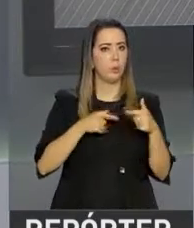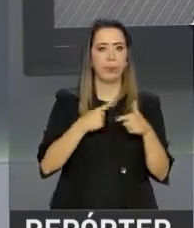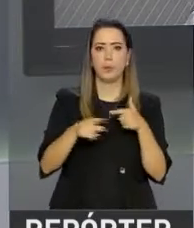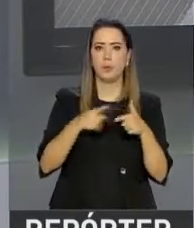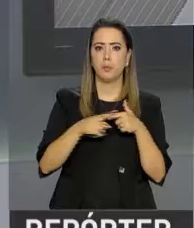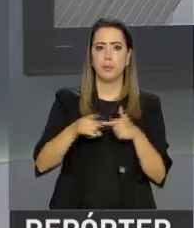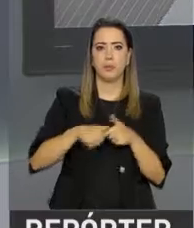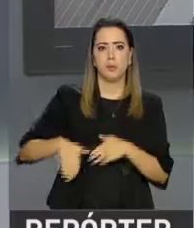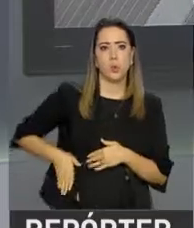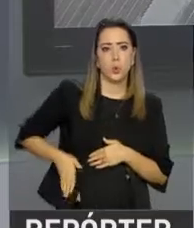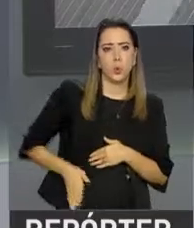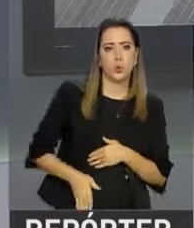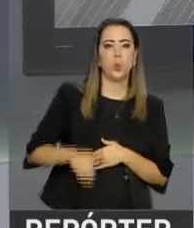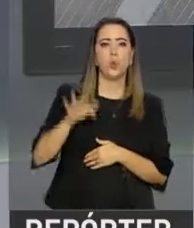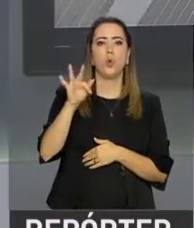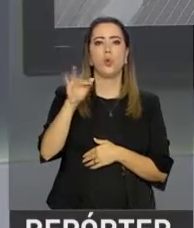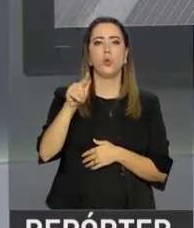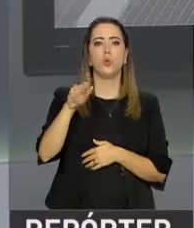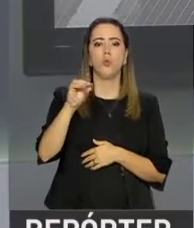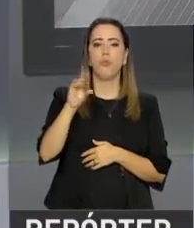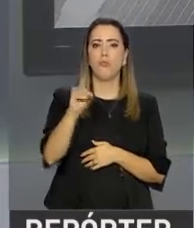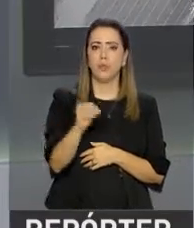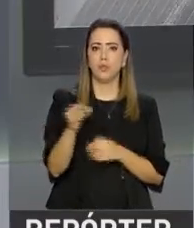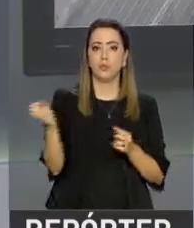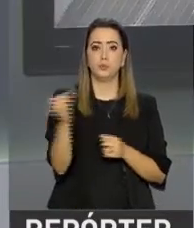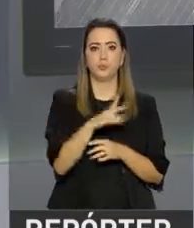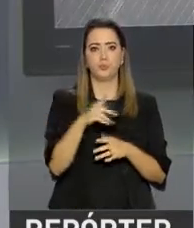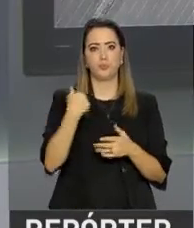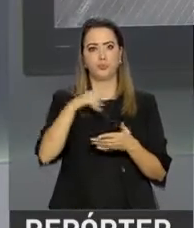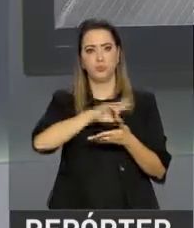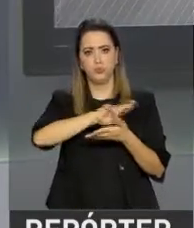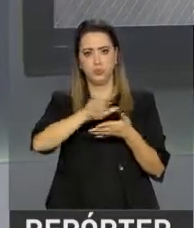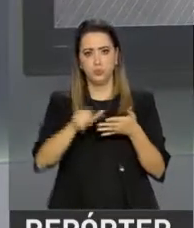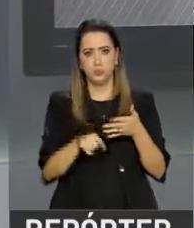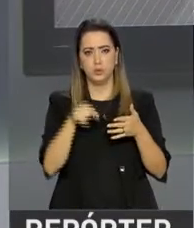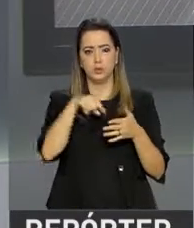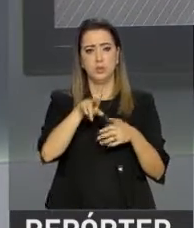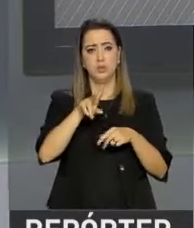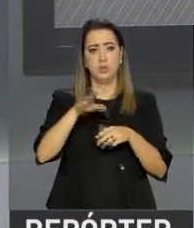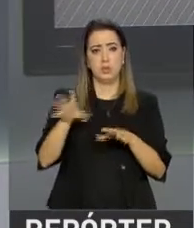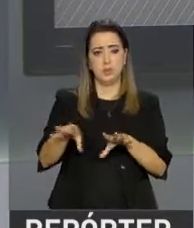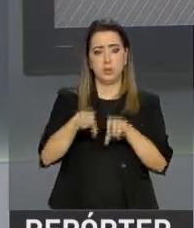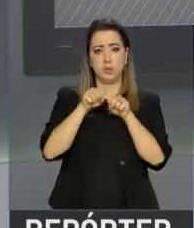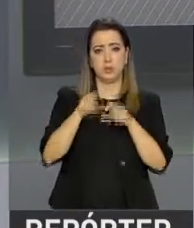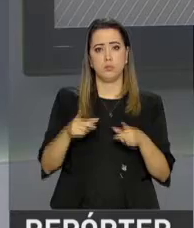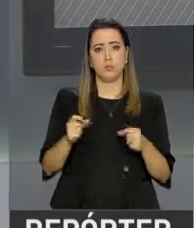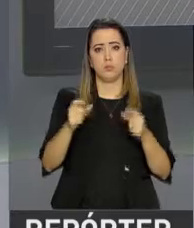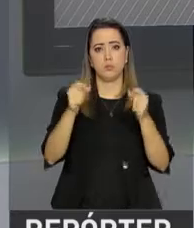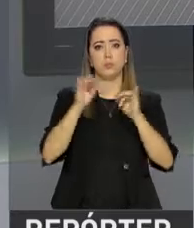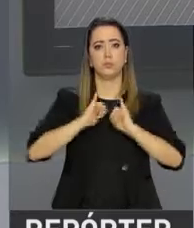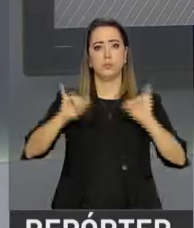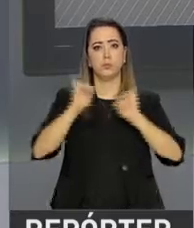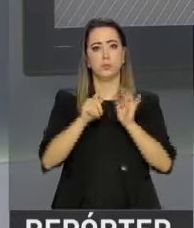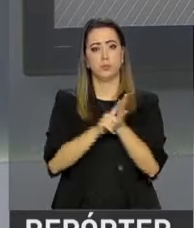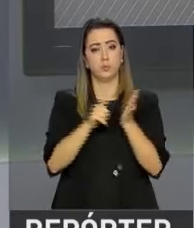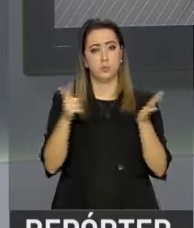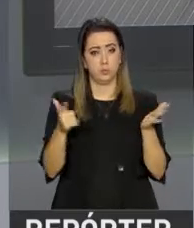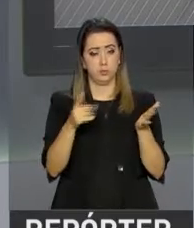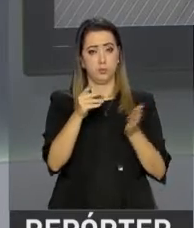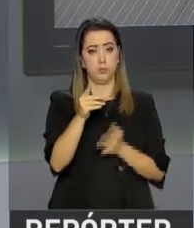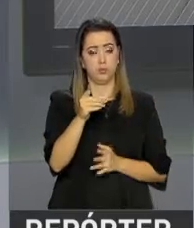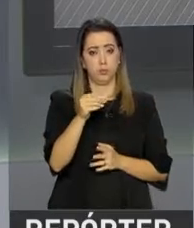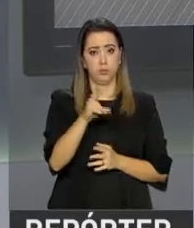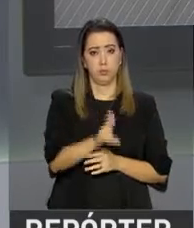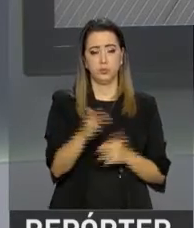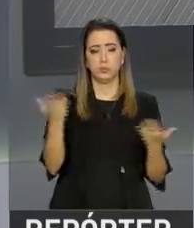fígado. A atualização do protocolo clínico e diretrizes terapêuticas das hepatites virais foi publicada no Diário Oficial de hoje.